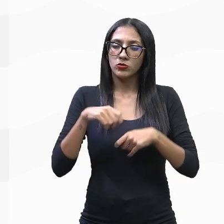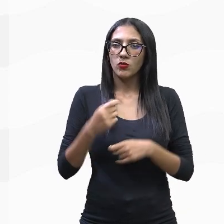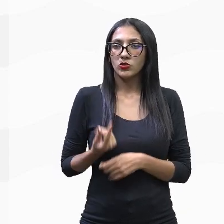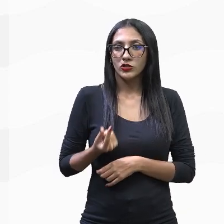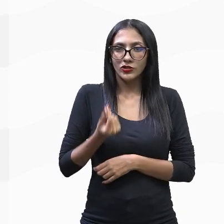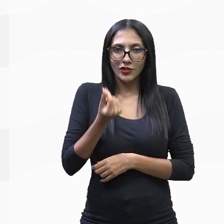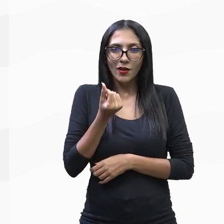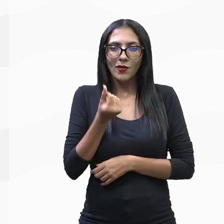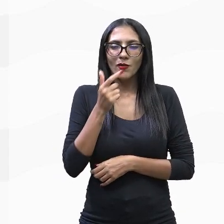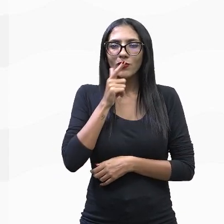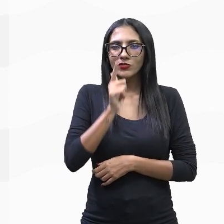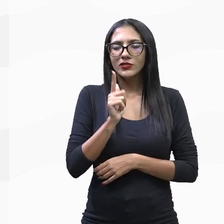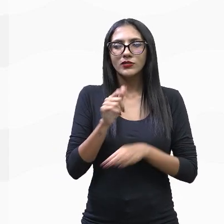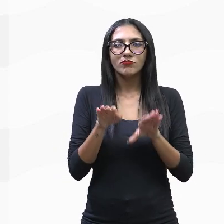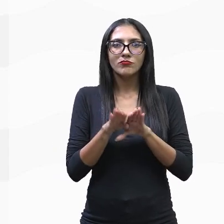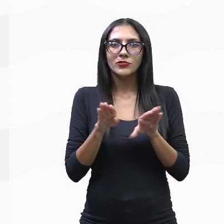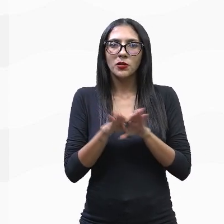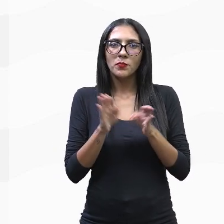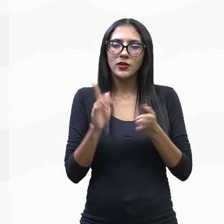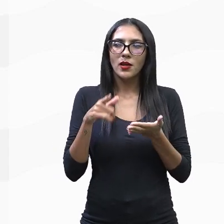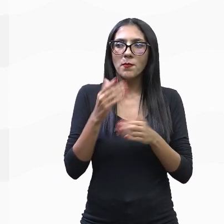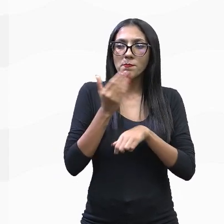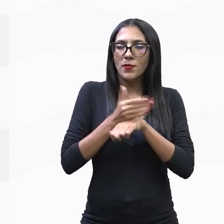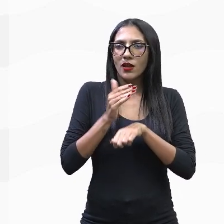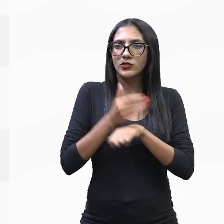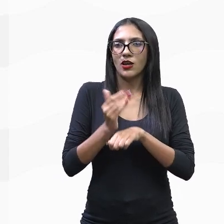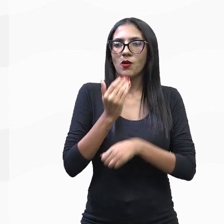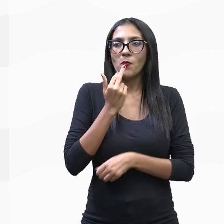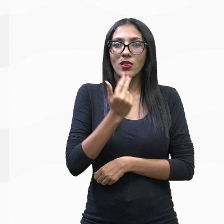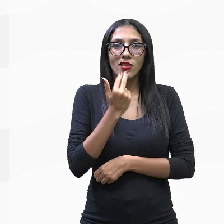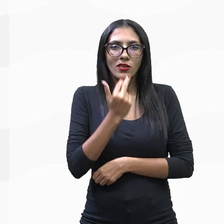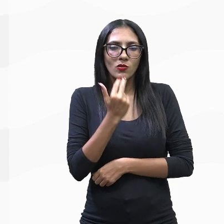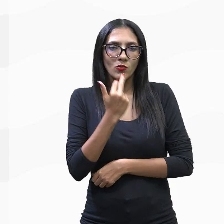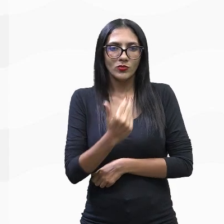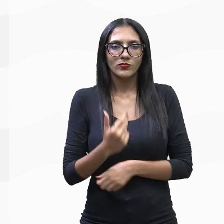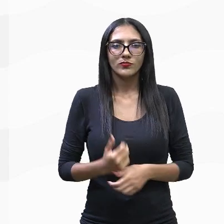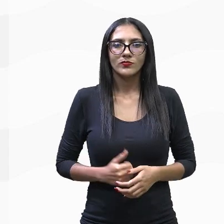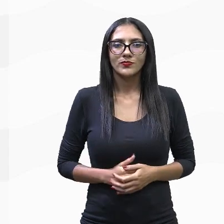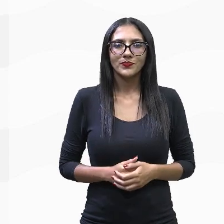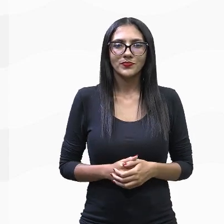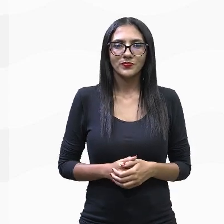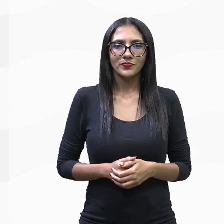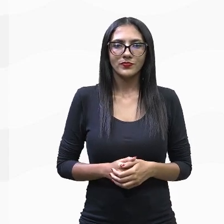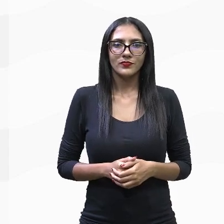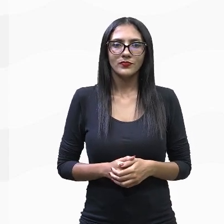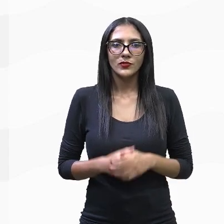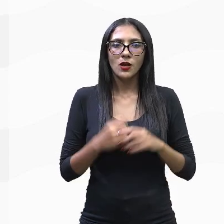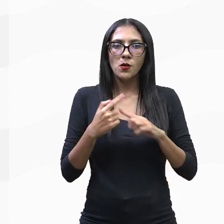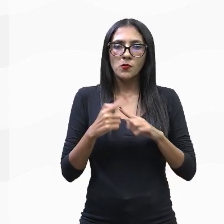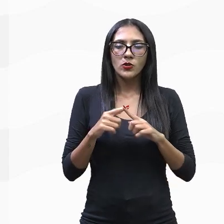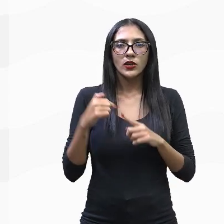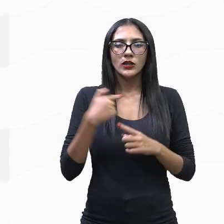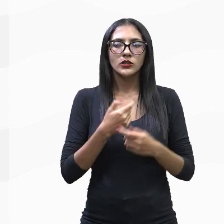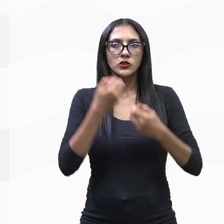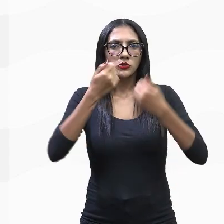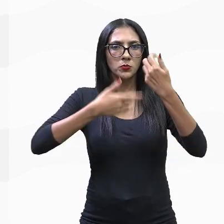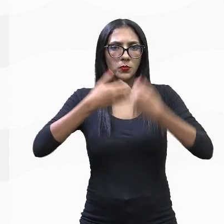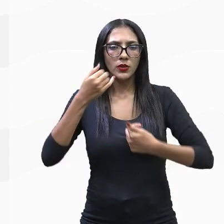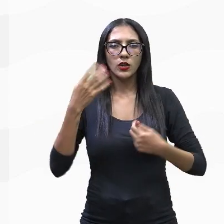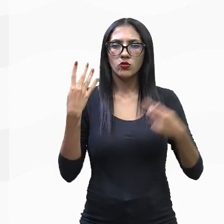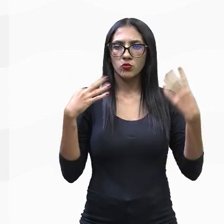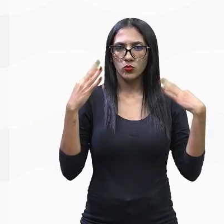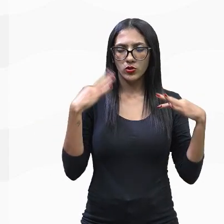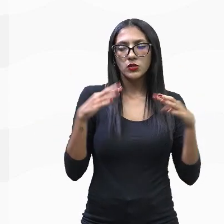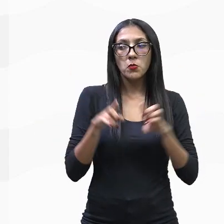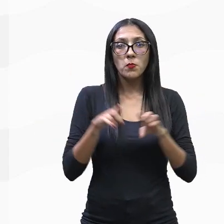e também para praticar um segundo idioma. Ainda, não é? Porque nós estamos, não é? Nós falamos sobre turismo e nós não